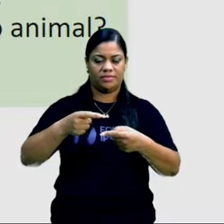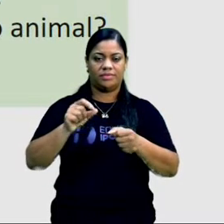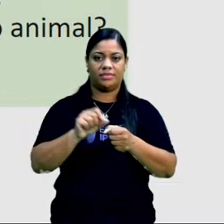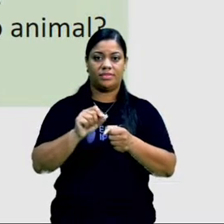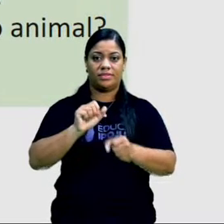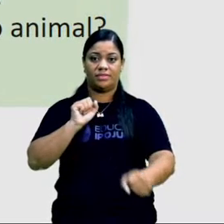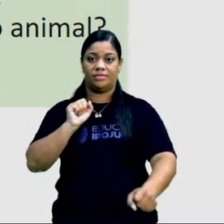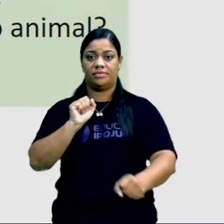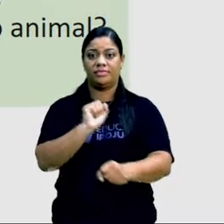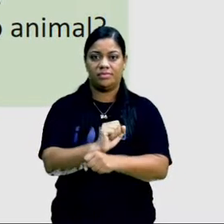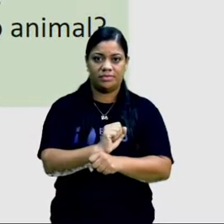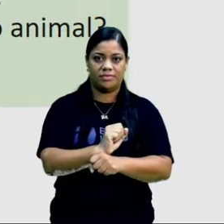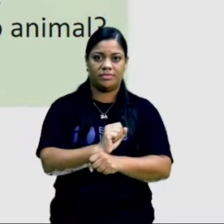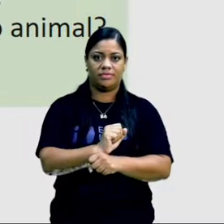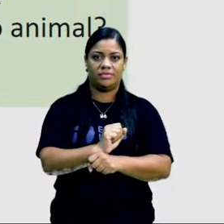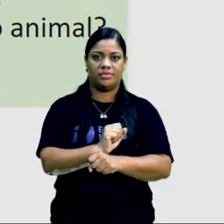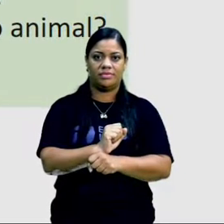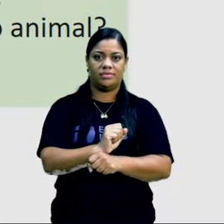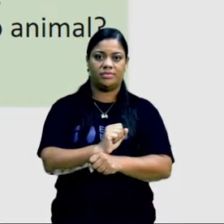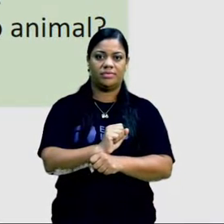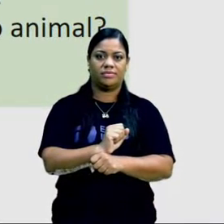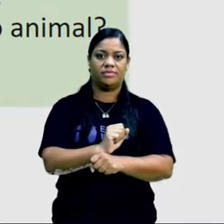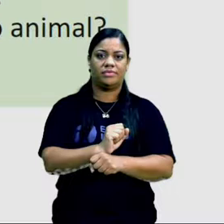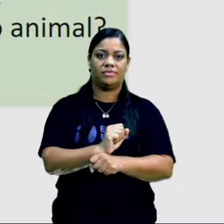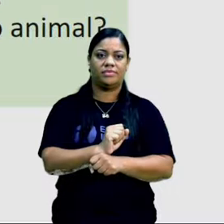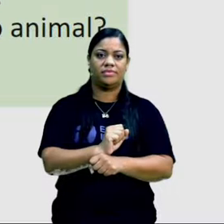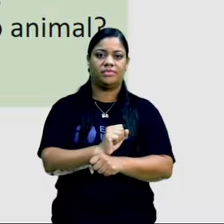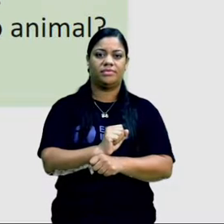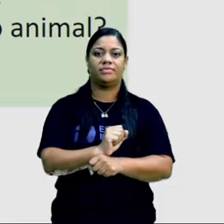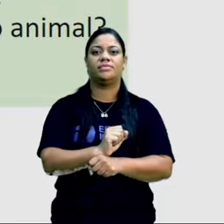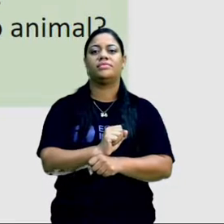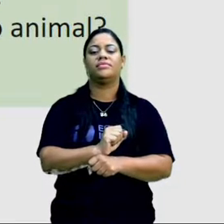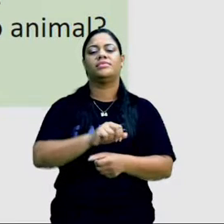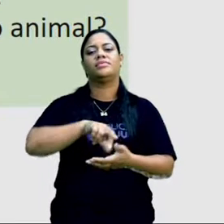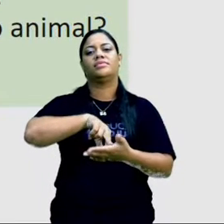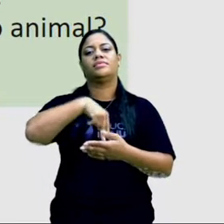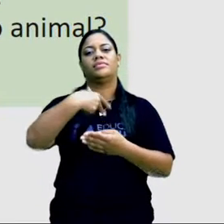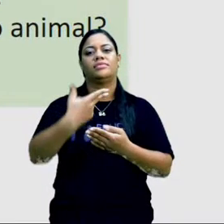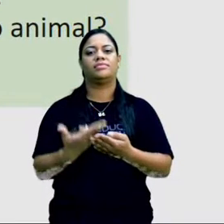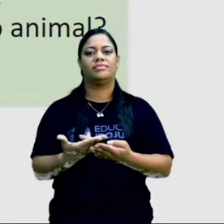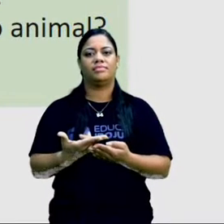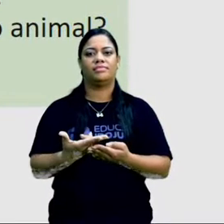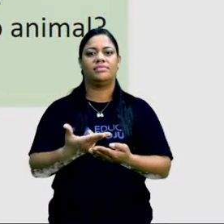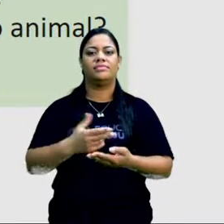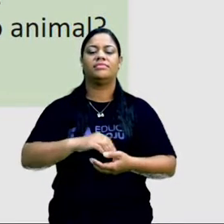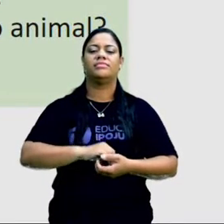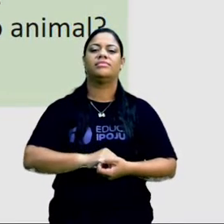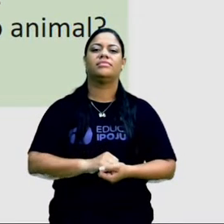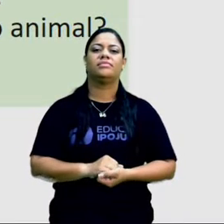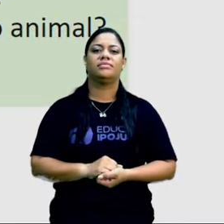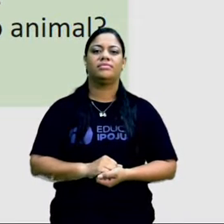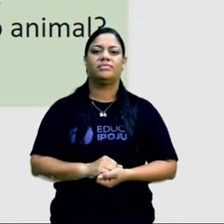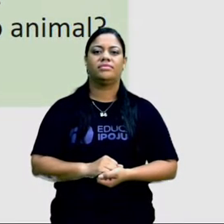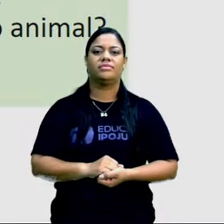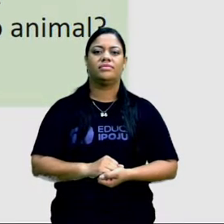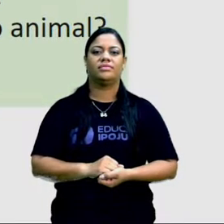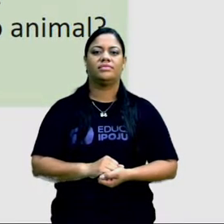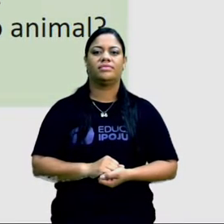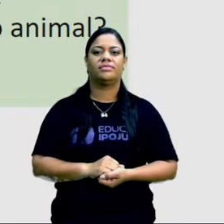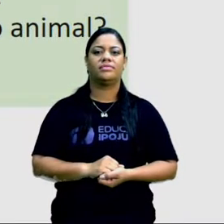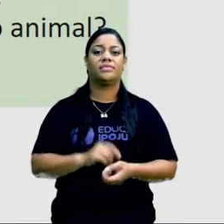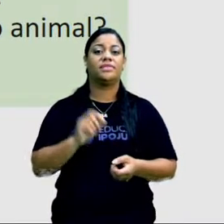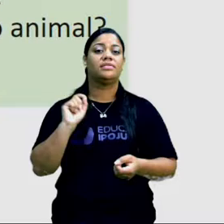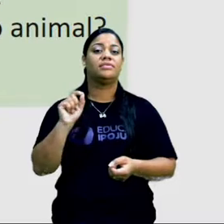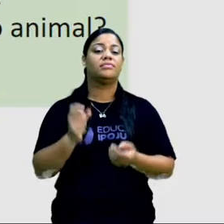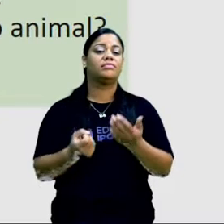solavanco, ele fez o quê? Caiu. Fez aquele escorregão. E o escorregão, o que